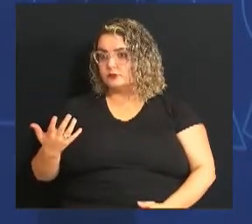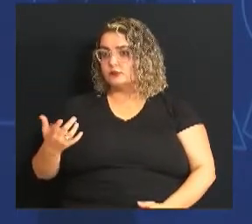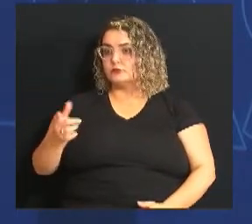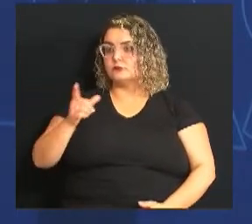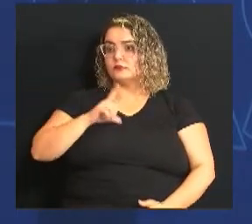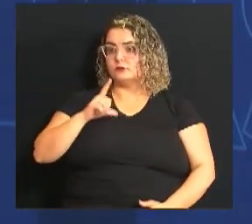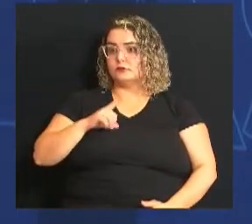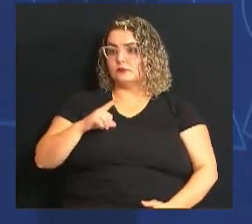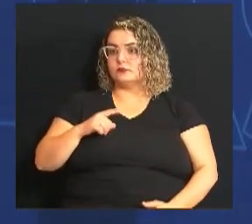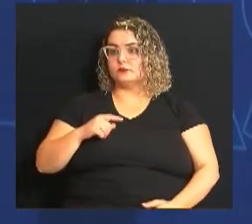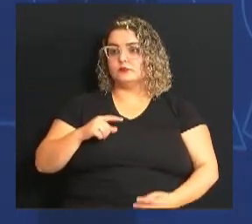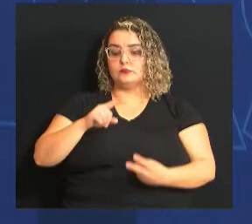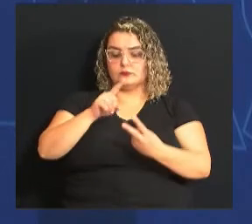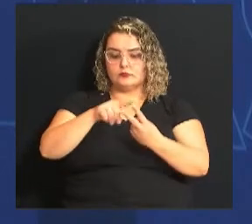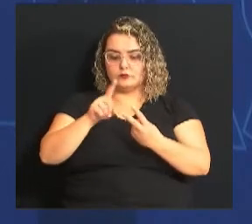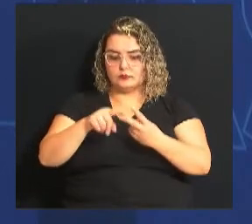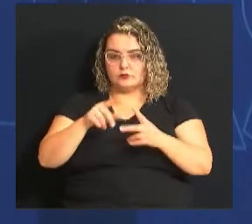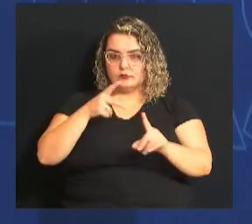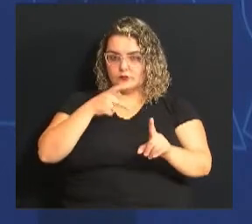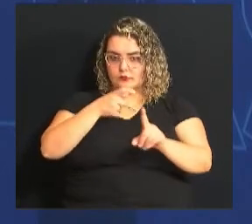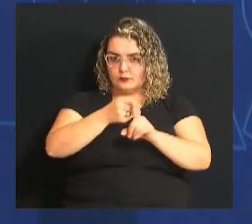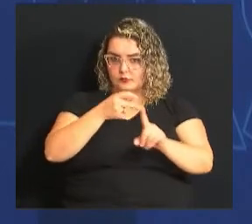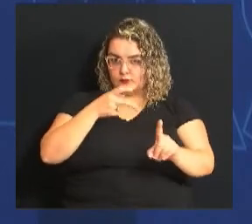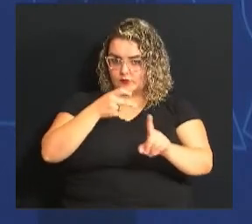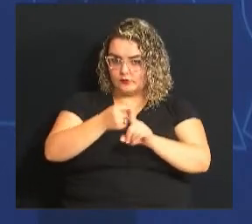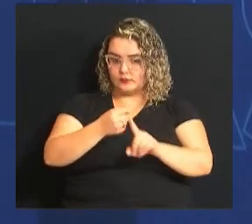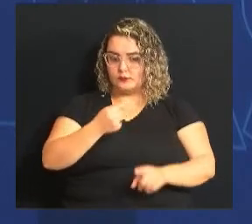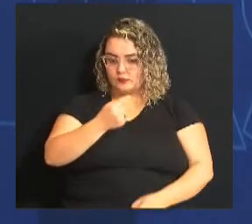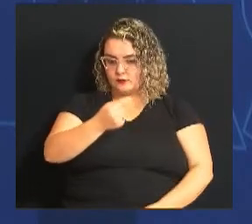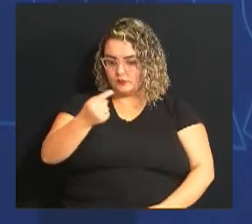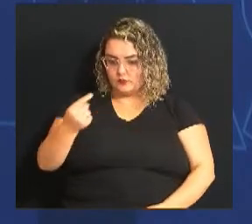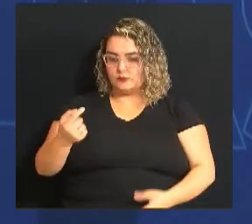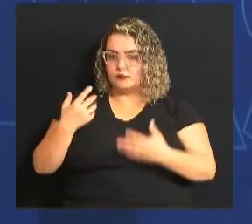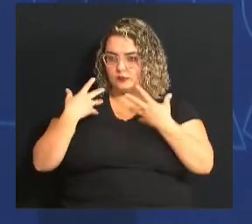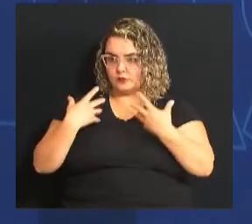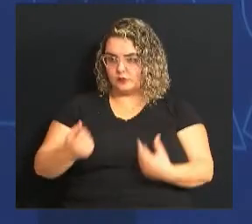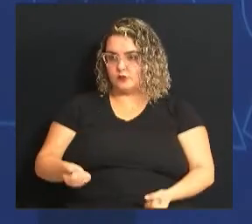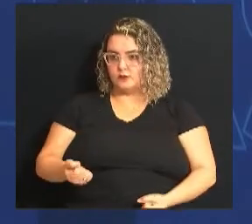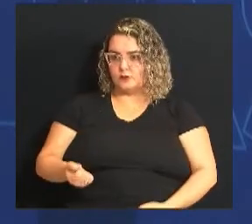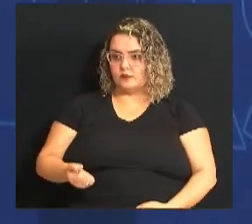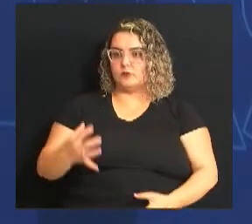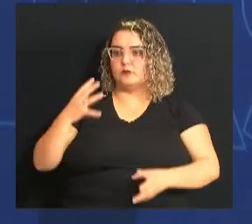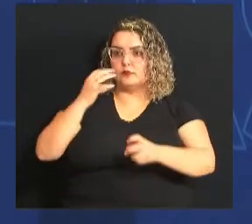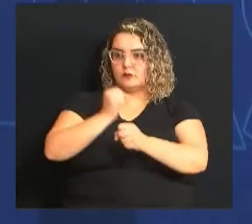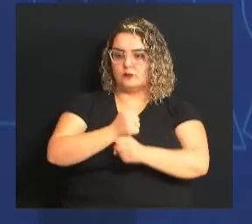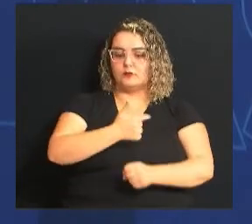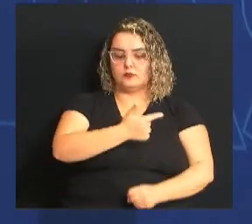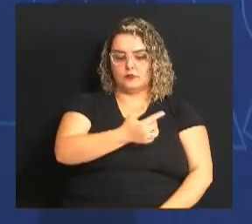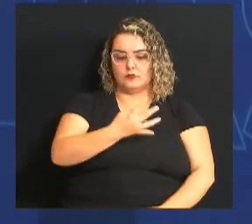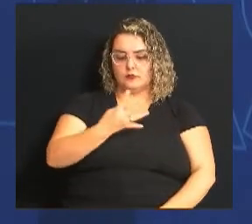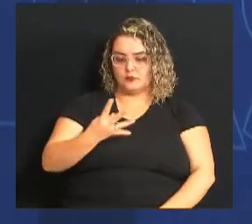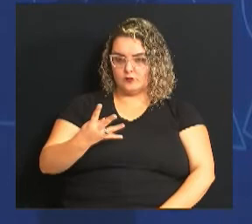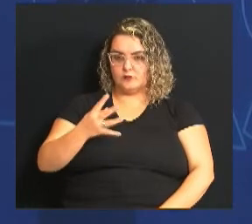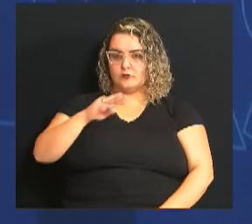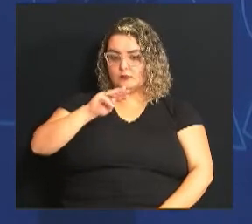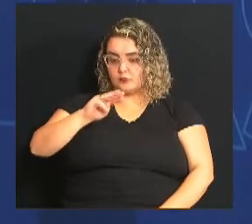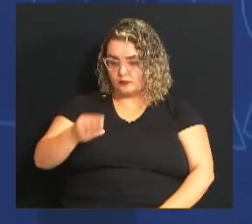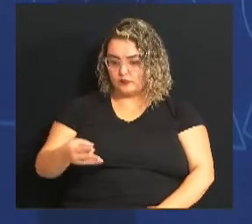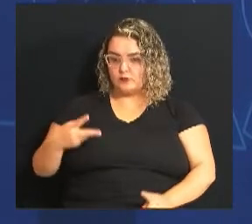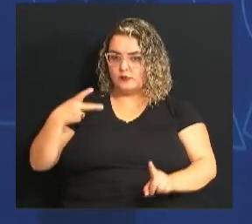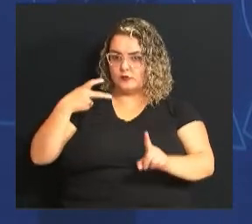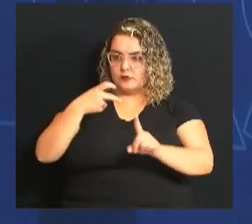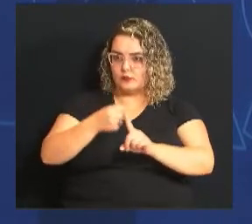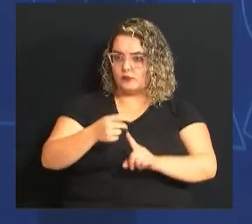pelo menos, as 2 doses que cada uma precisa receber, são 24 milhões de doses. Existe